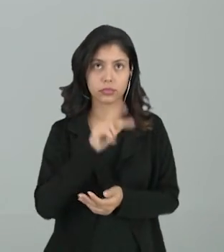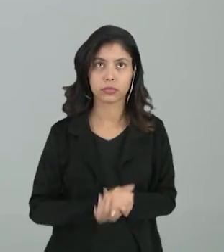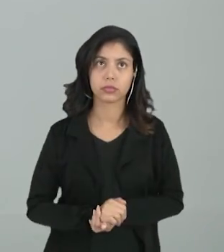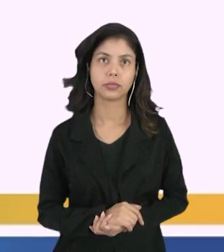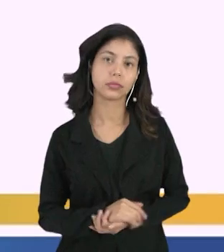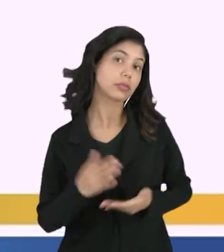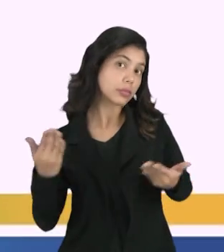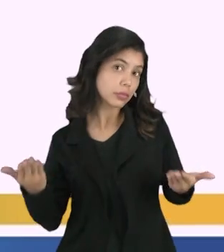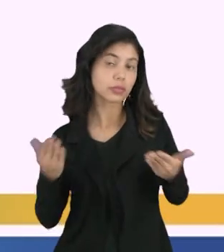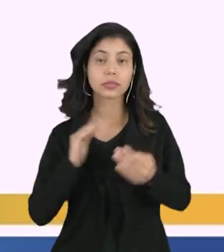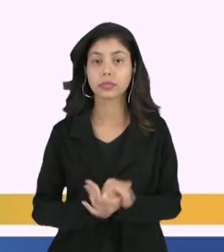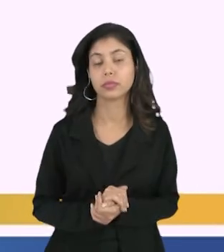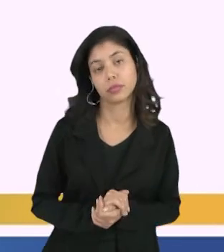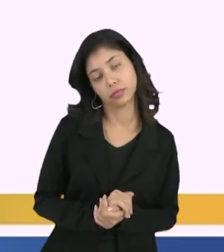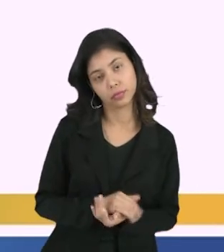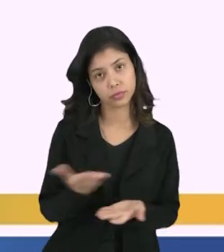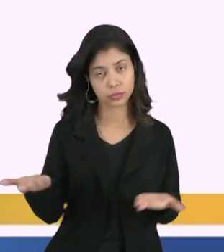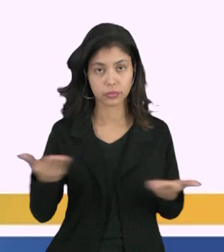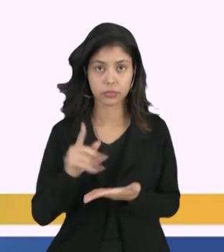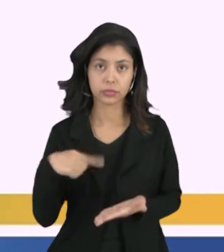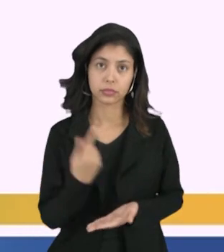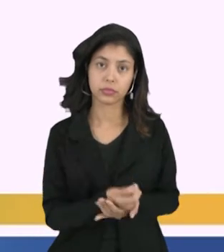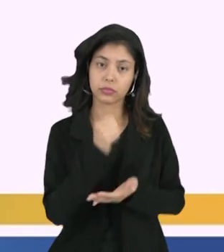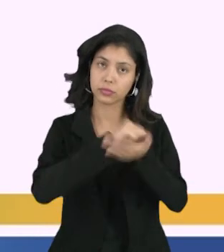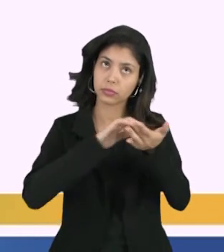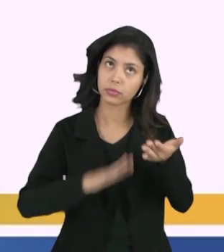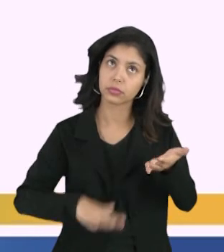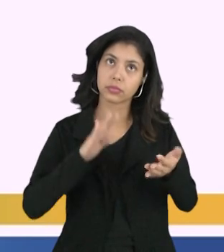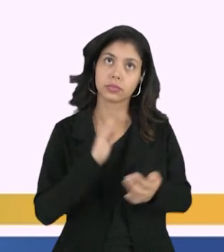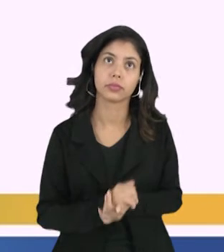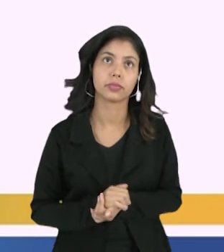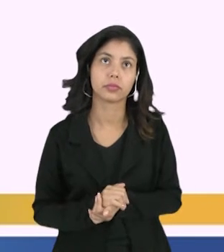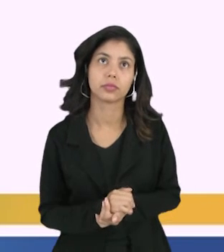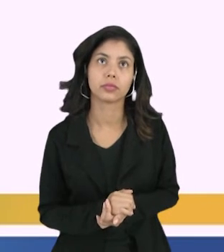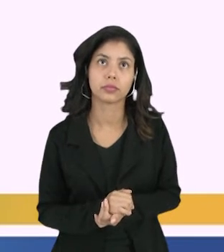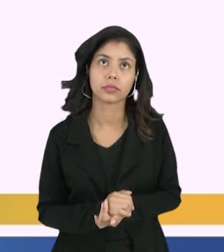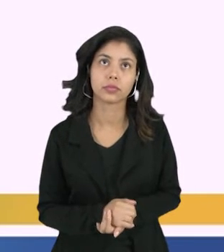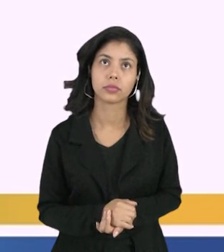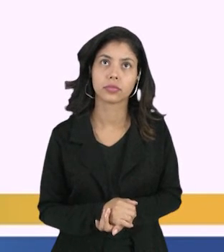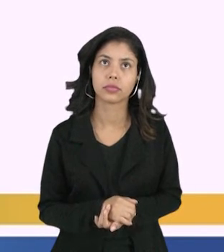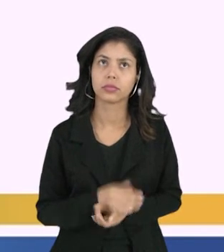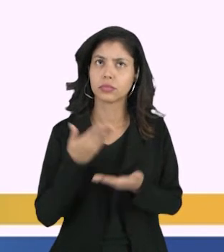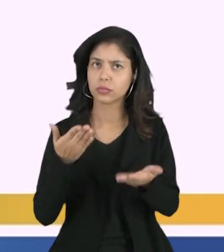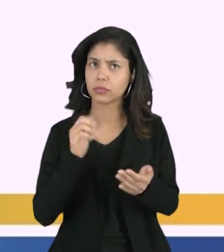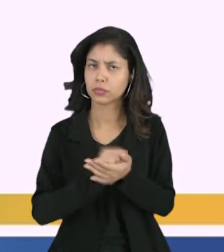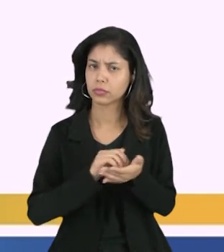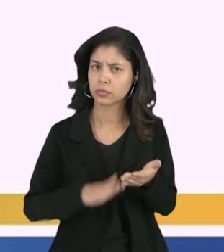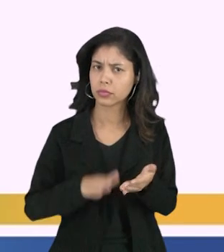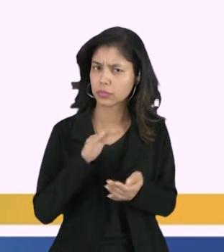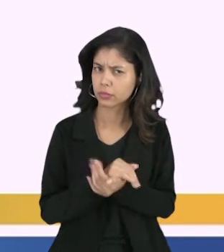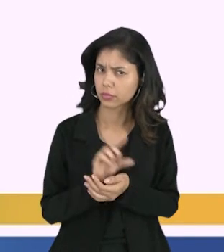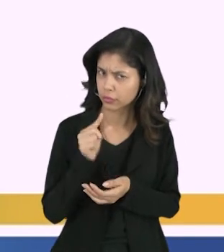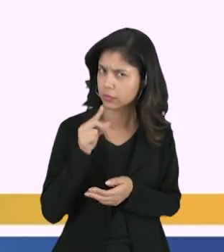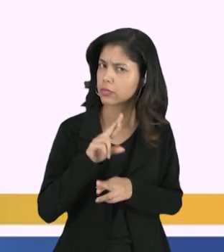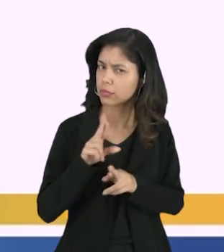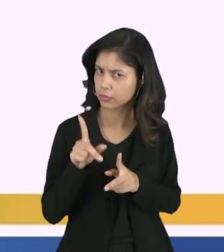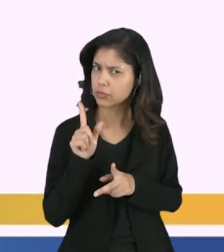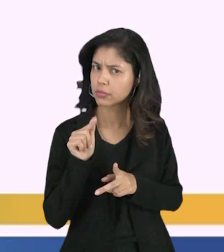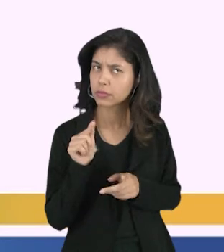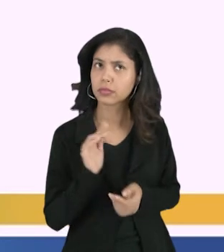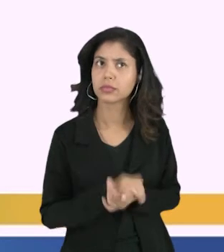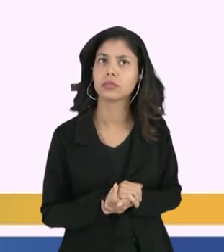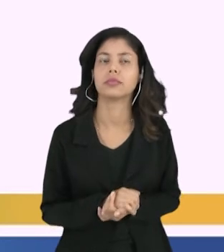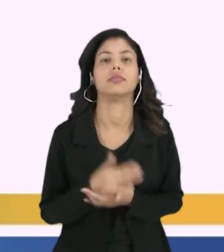pessoal? Pessoal, então vamos para o nosso exercitando. Esse nosso exercitando está um pouco diferente,